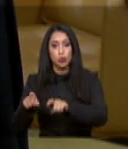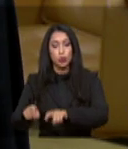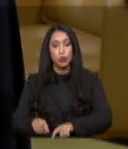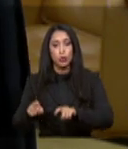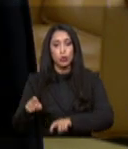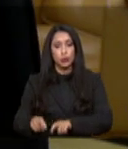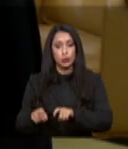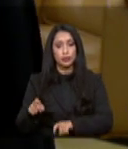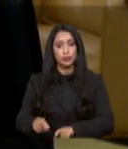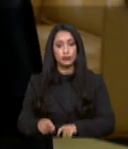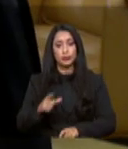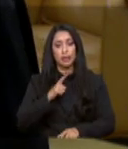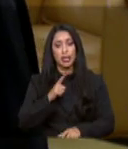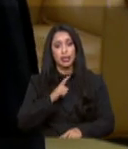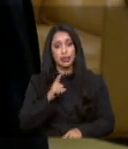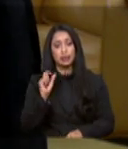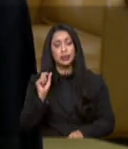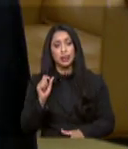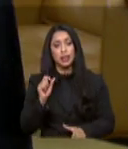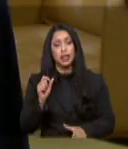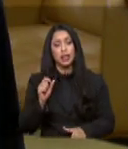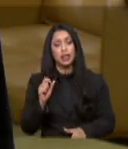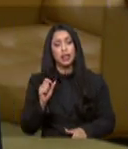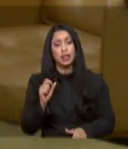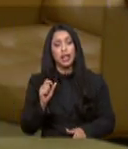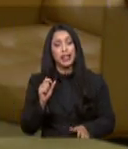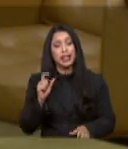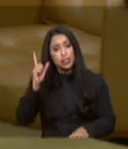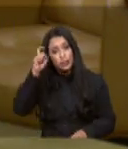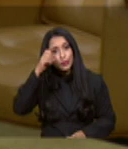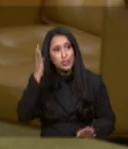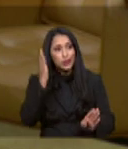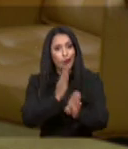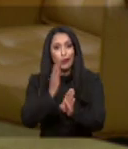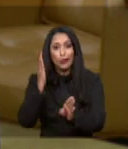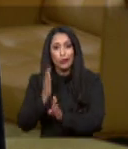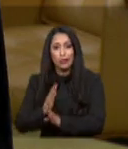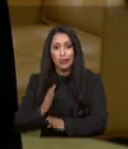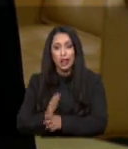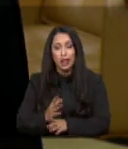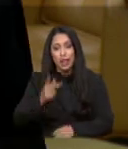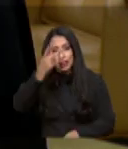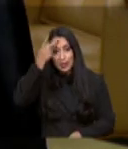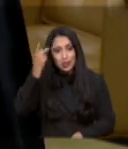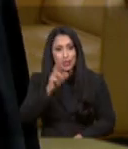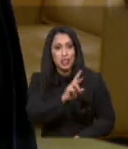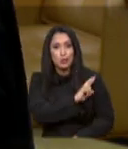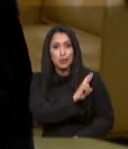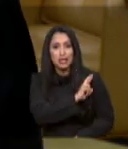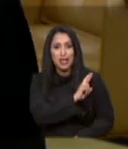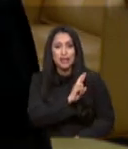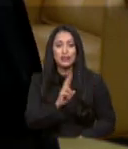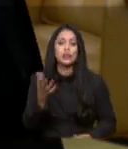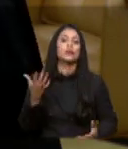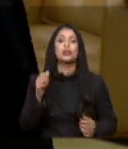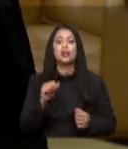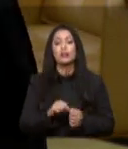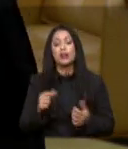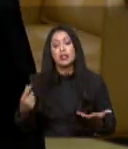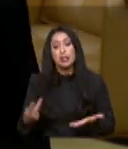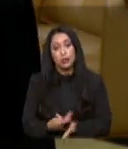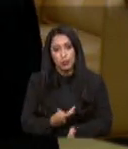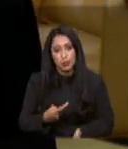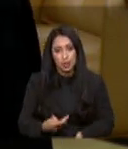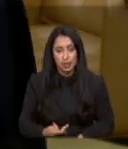fundiária e ambiental pendente, dificultando a identificação dos responsáveis pelos crimes ambientais, o que contribui